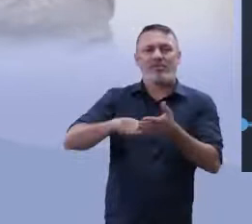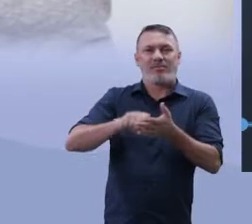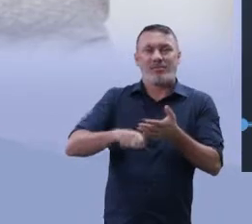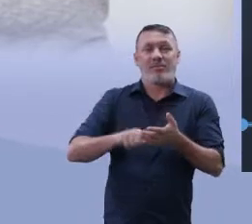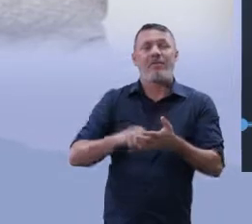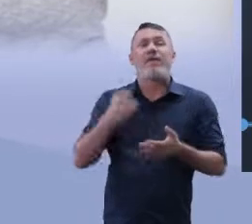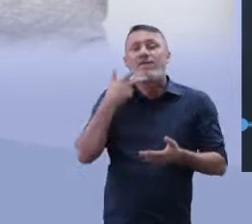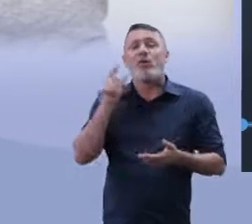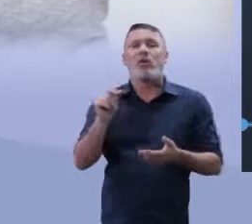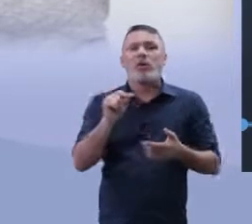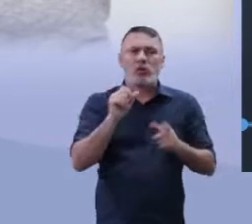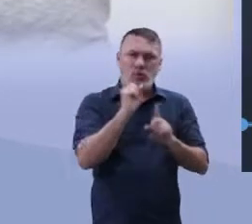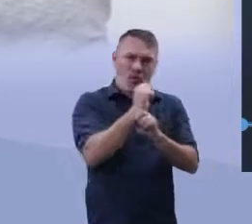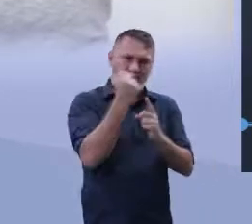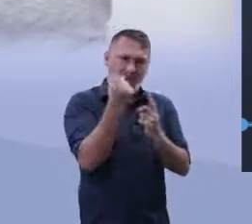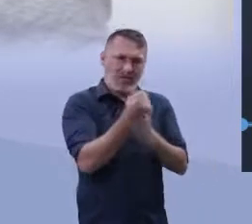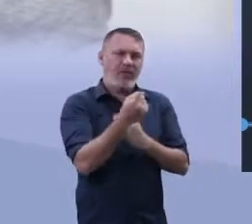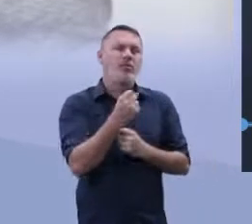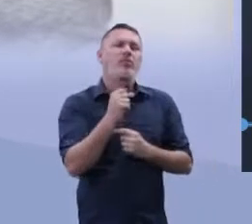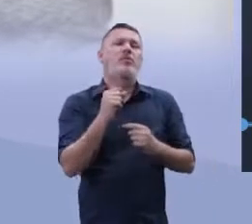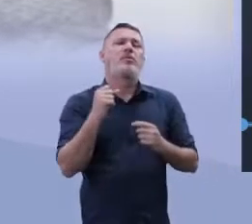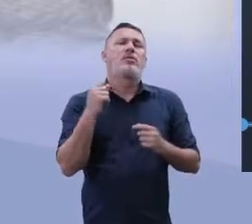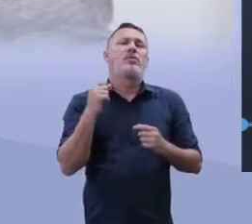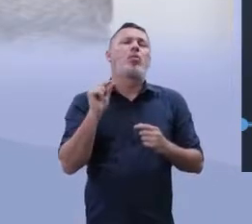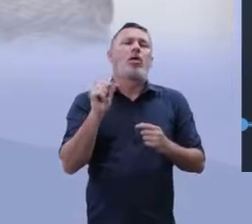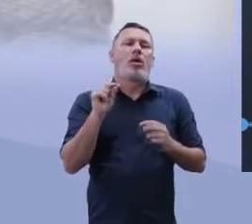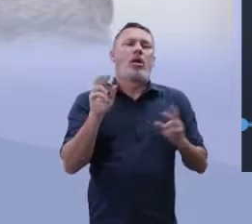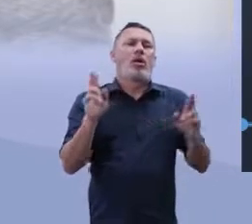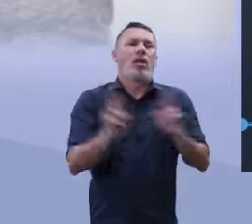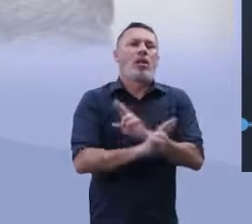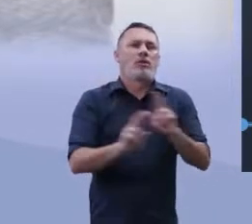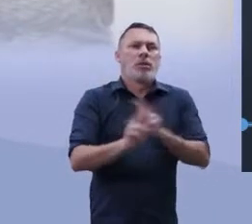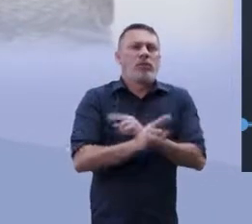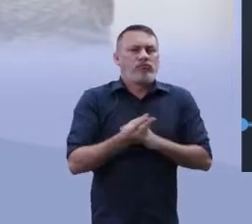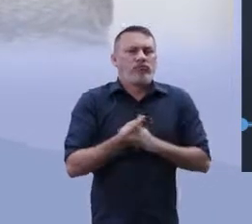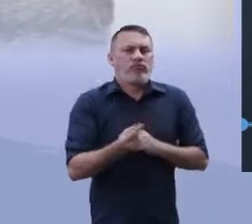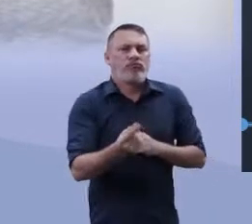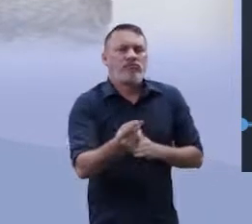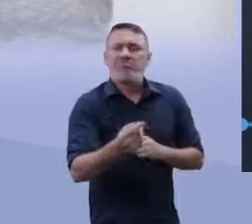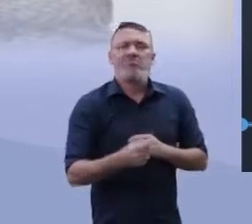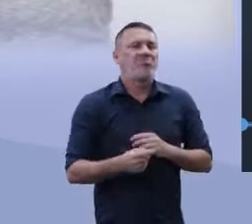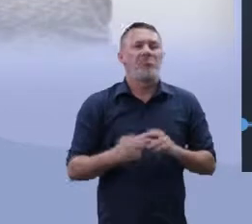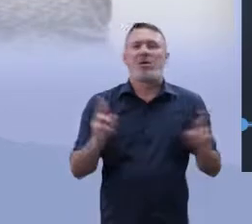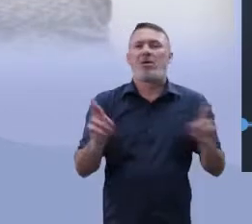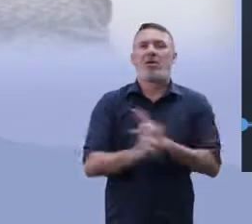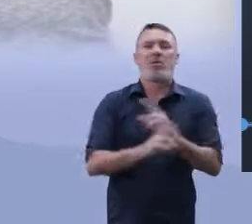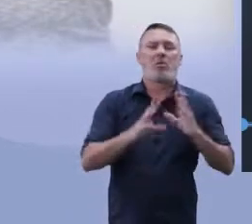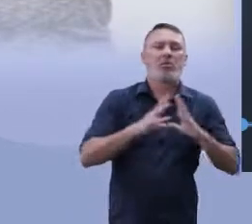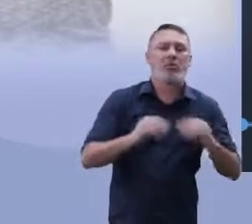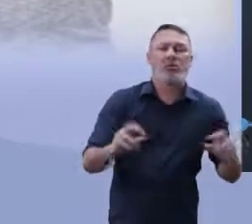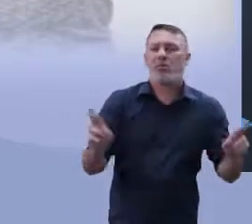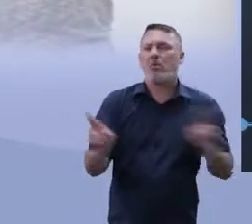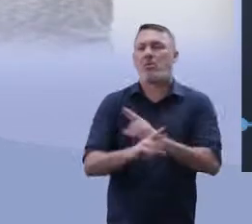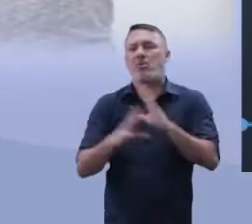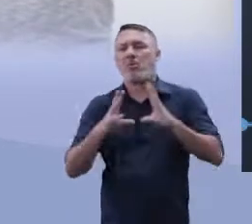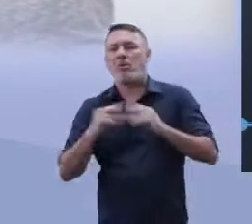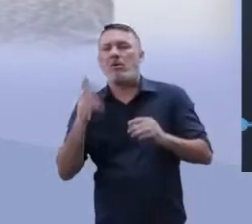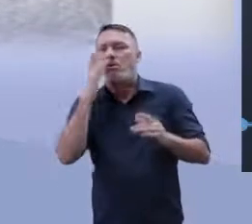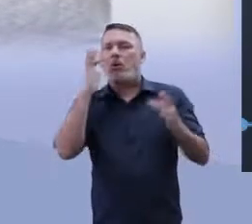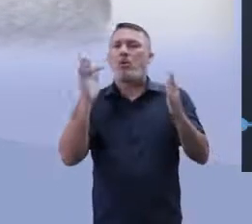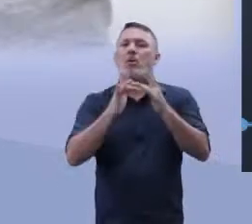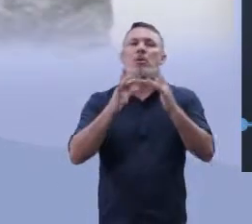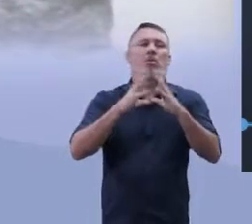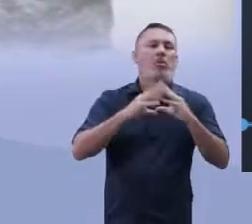a sociedade ela não é mais sólida, as relações não são mais sólidas, não são mais duradouras. Elas não têm mais, elas